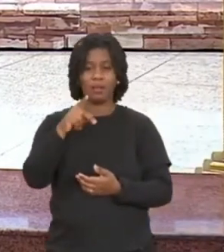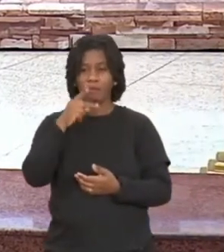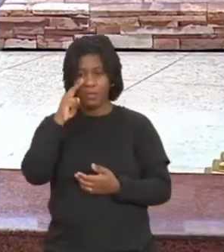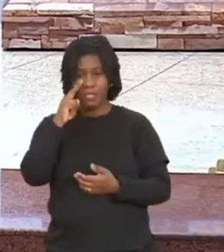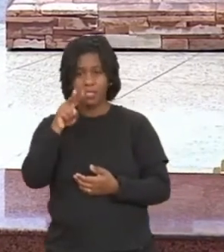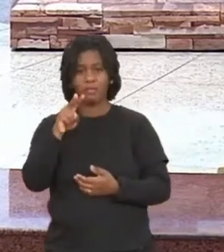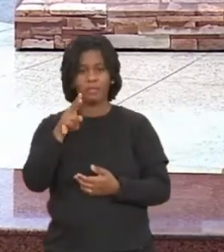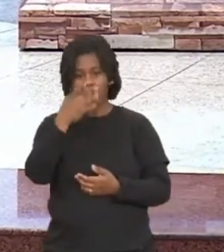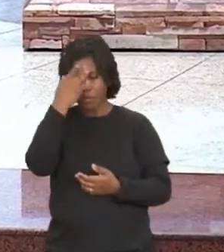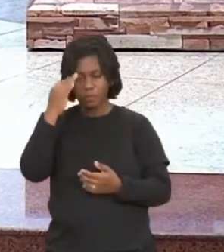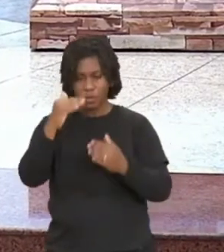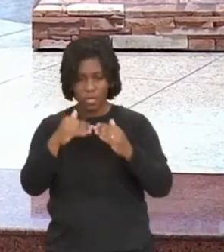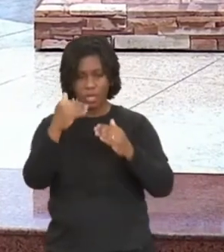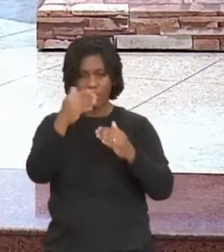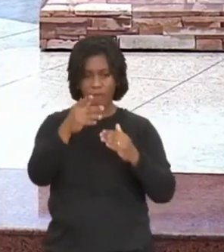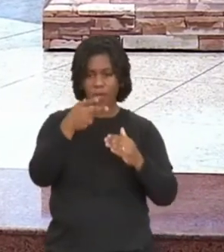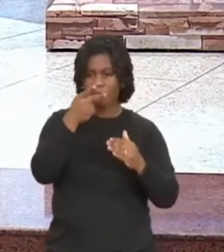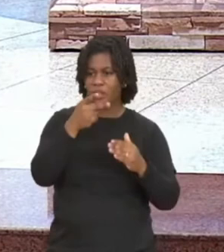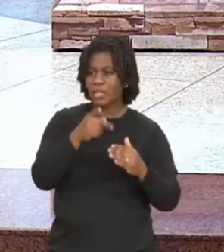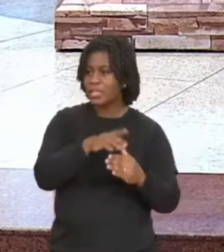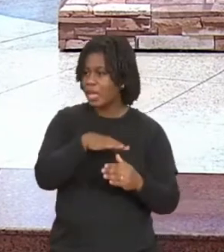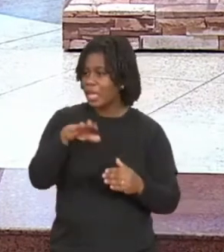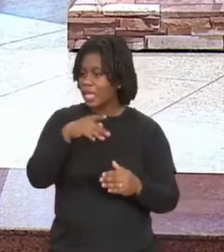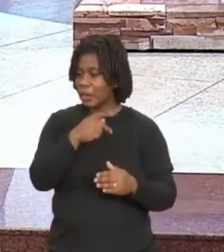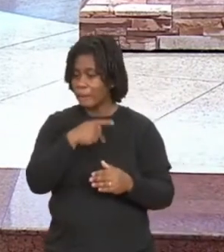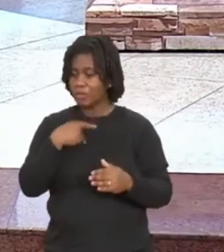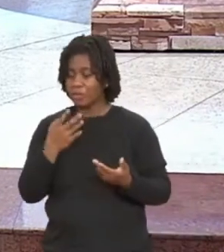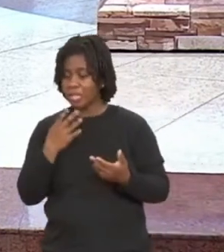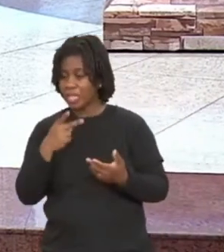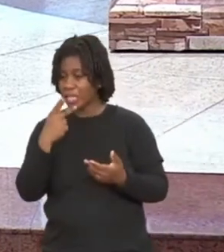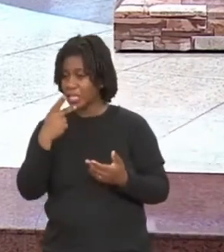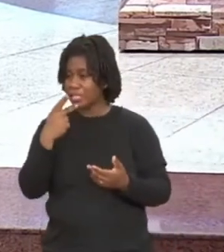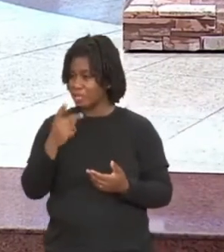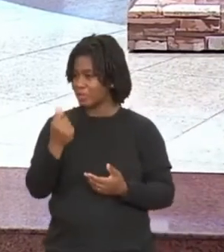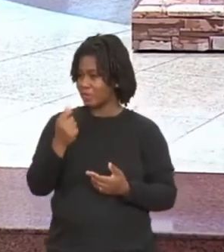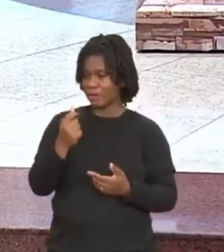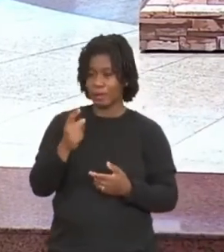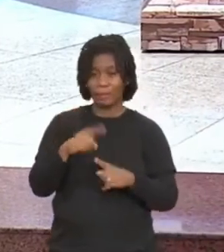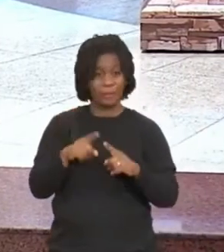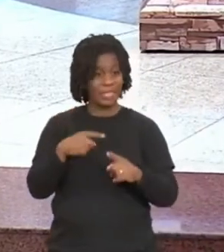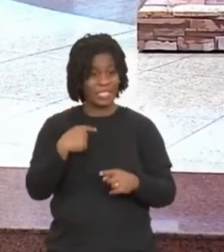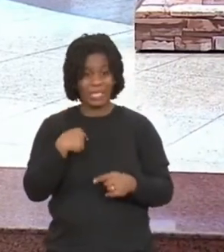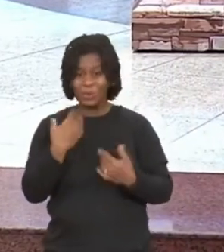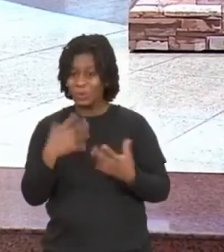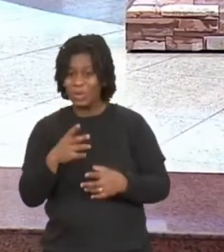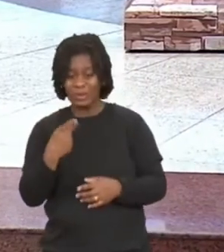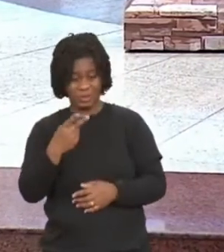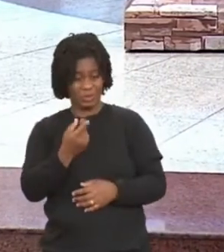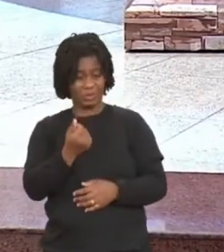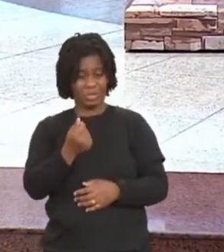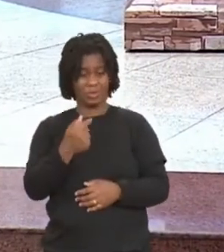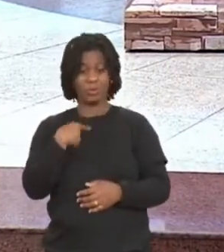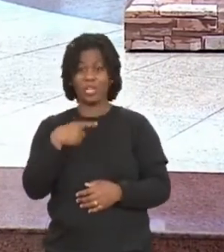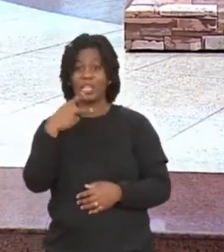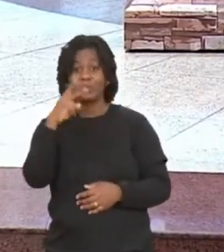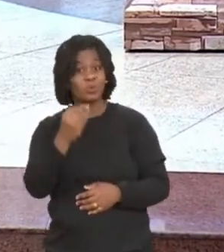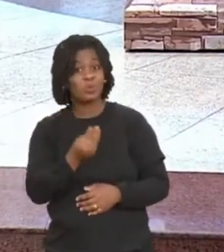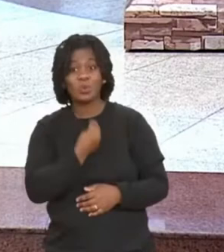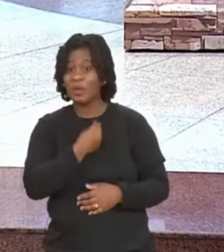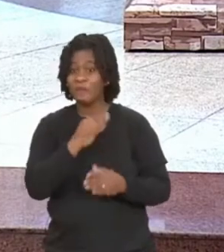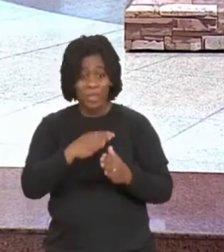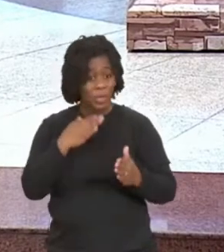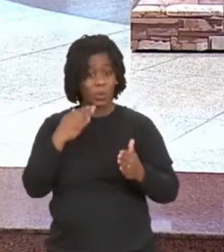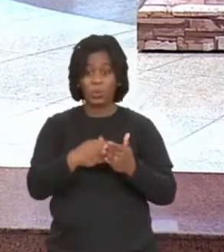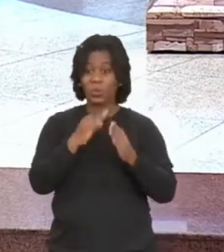fora, eles querem seu dinheiro. Não, eu não quero seu dinheiro, eu quero sua vida para Deus. Eu quero muito mais do que seu dinheiro, eu quero sua vida toda